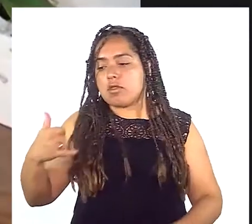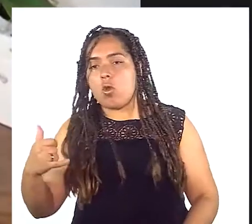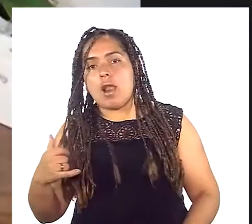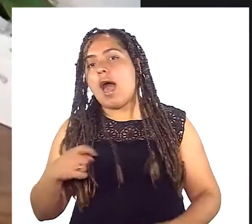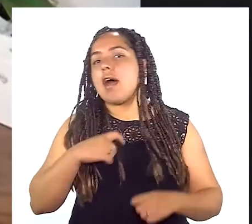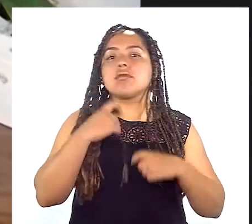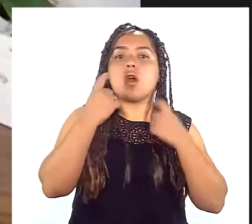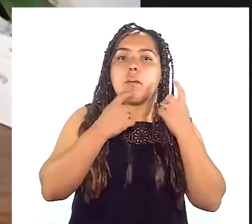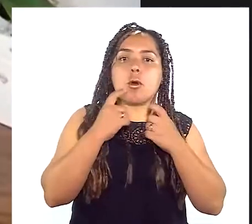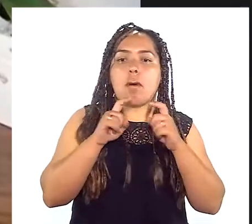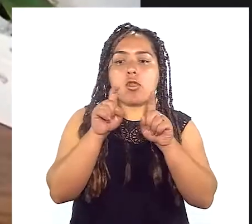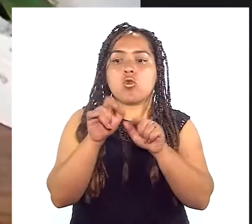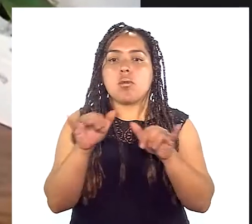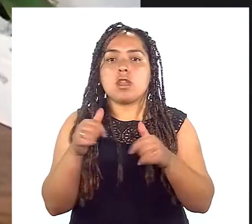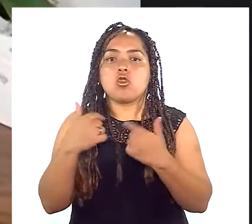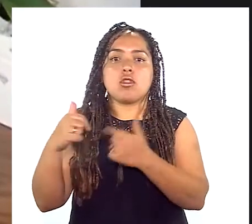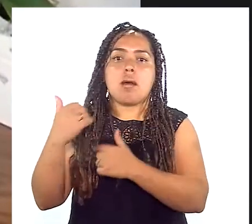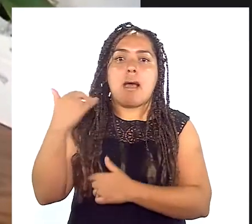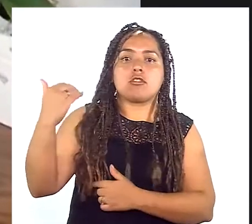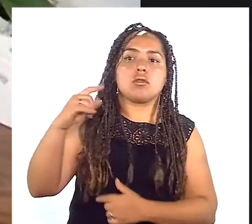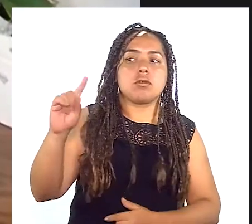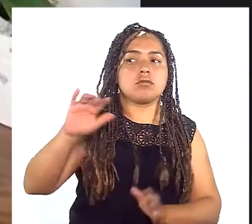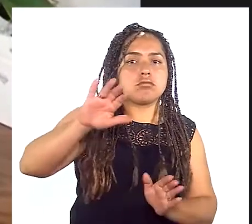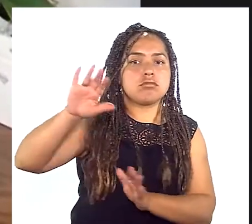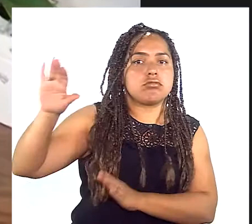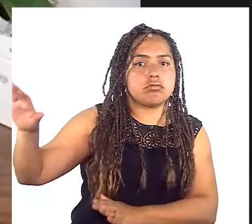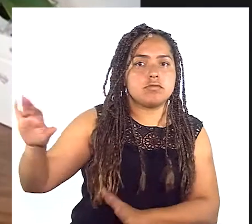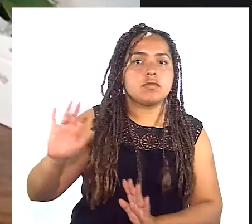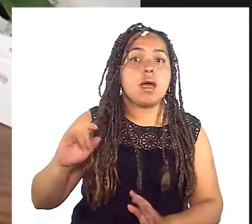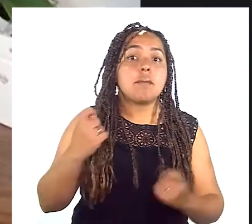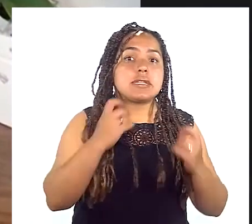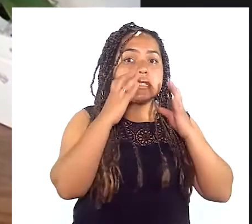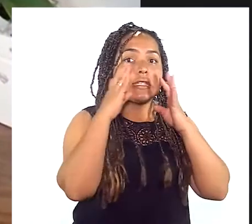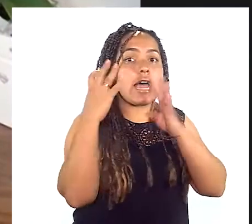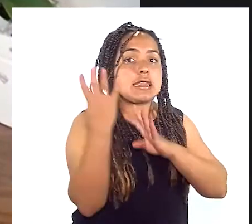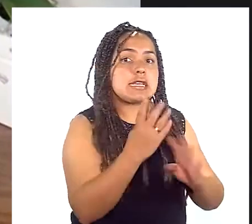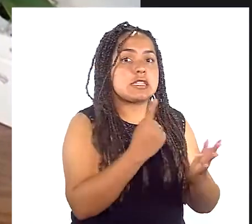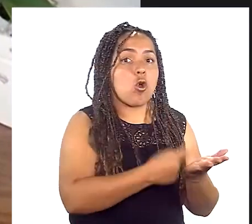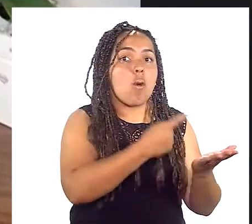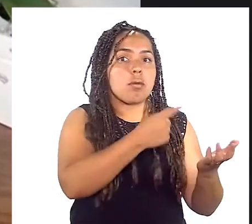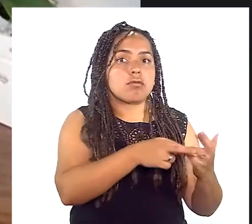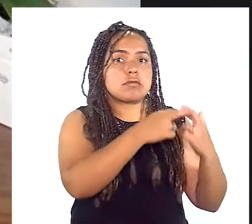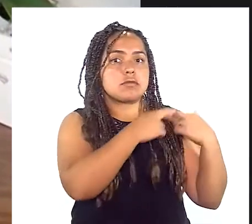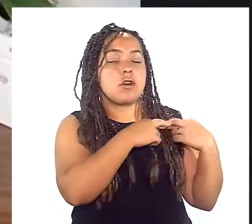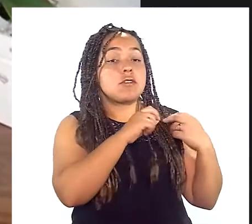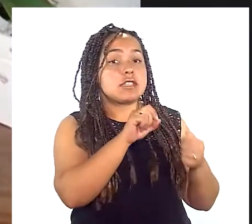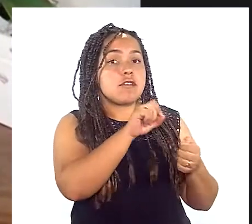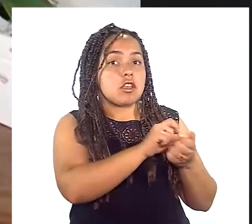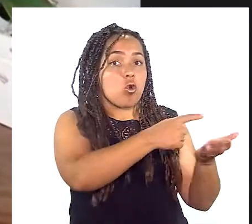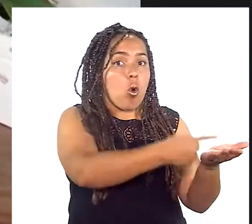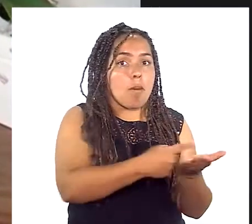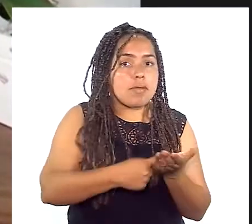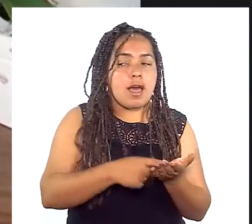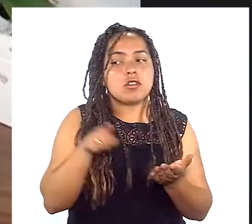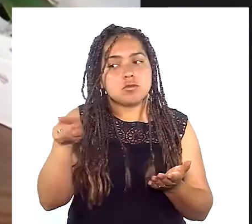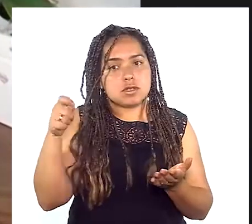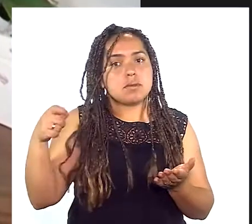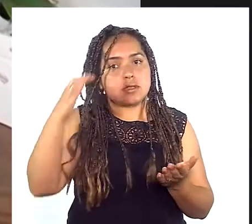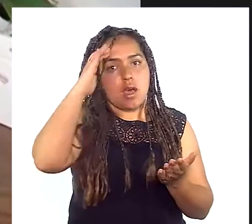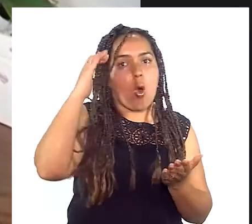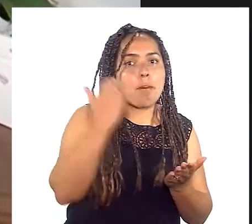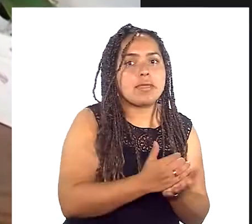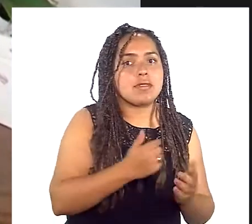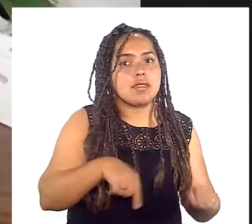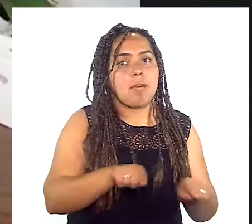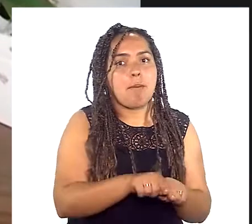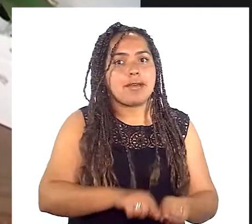com o trabalho. Né? Então, eu acho que é muito importante isso. A criança ela precisa da atenção e do comprometimento. Então, se você fez um